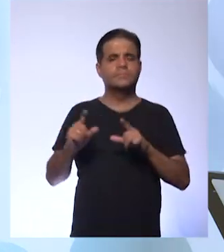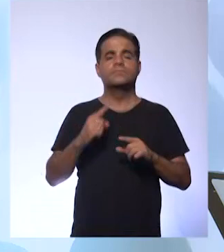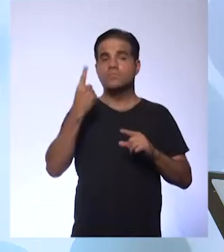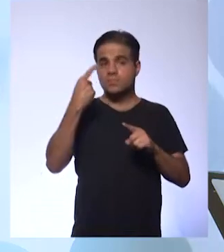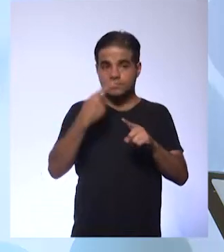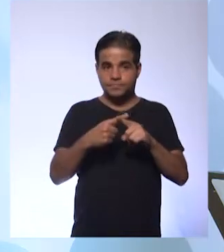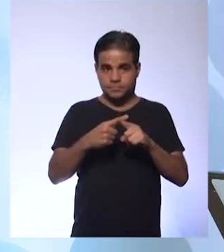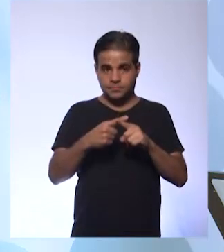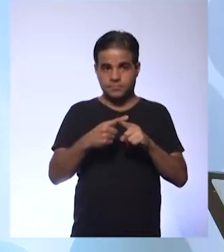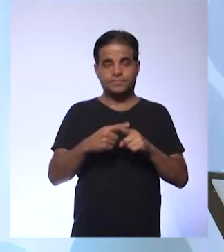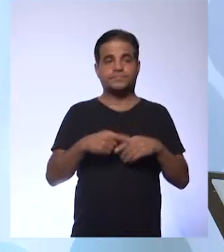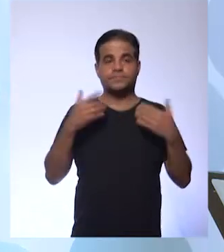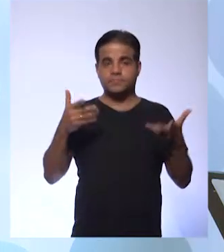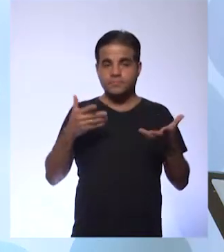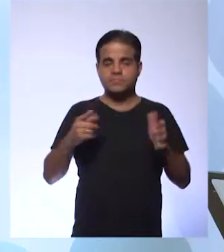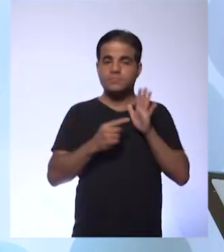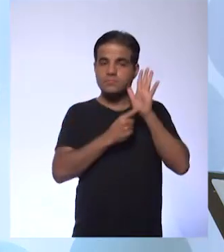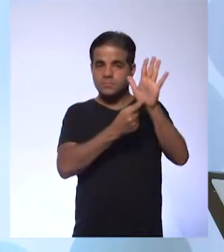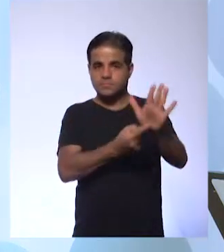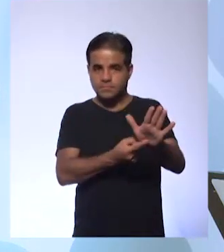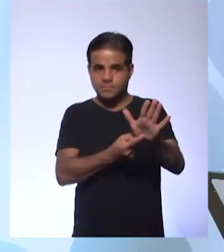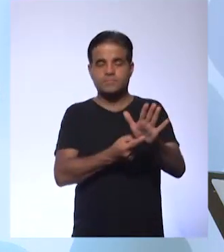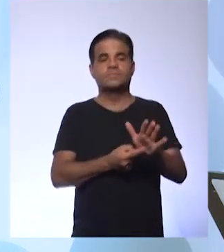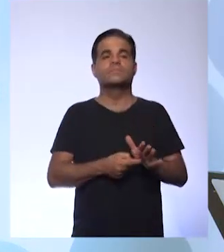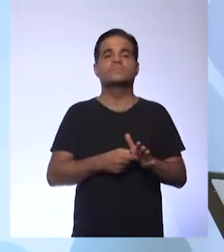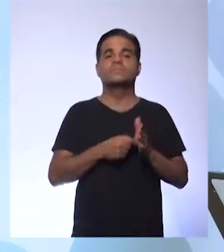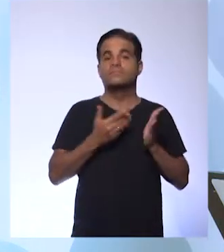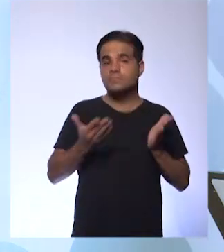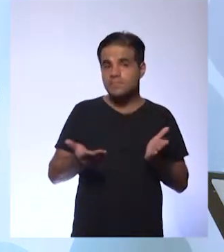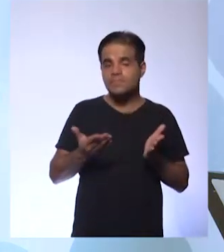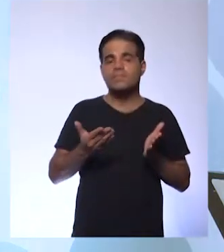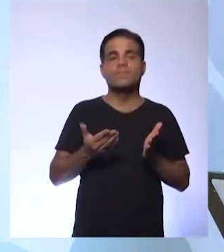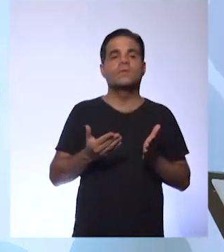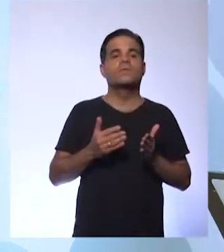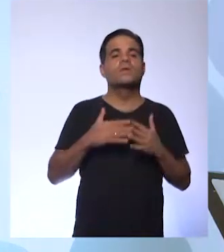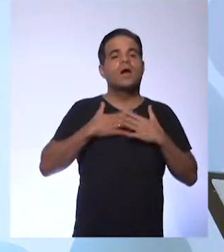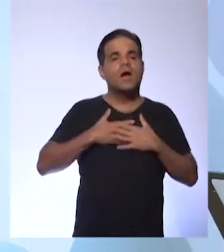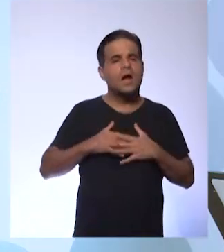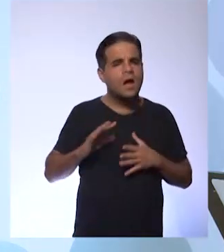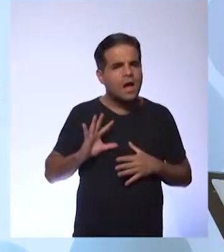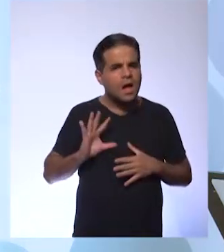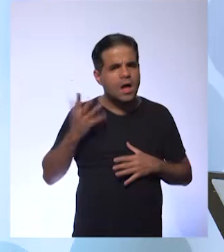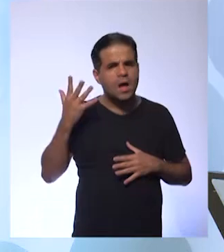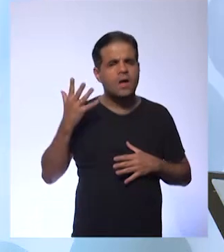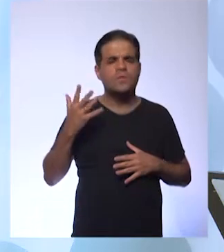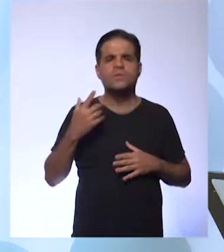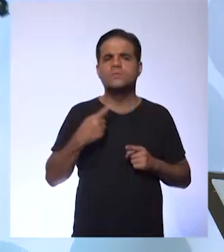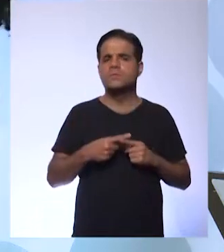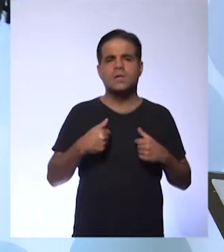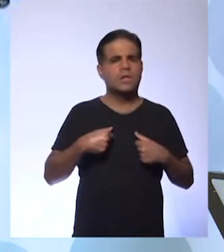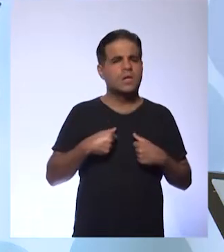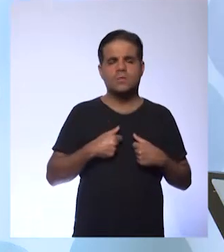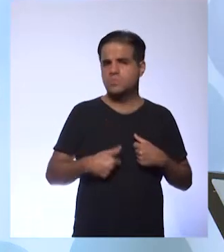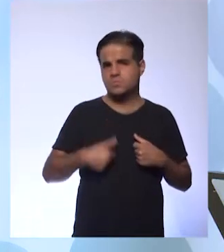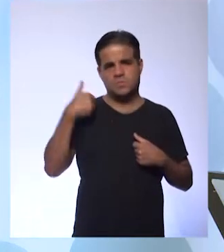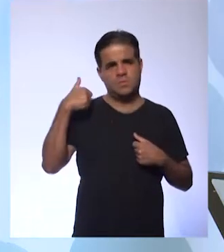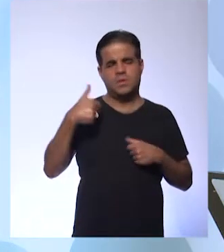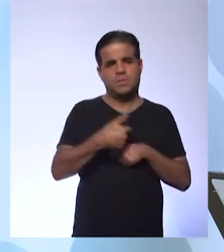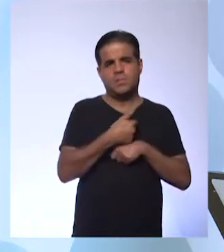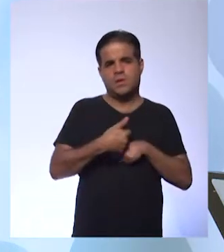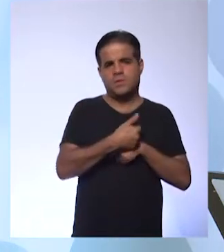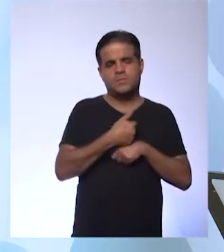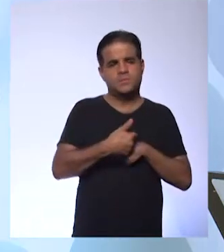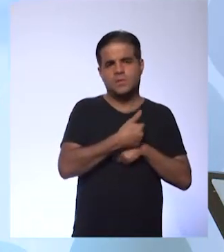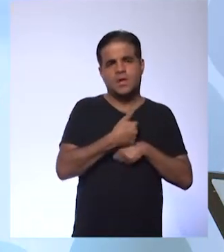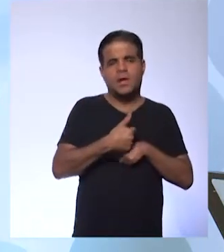Uma vez que apresenta ali a causa por eu não ser mais a melhor